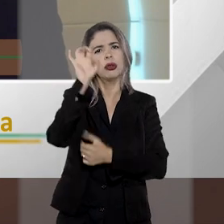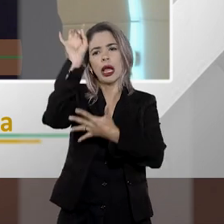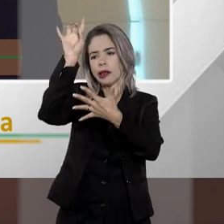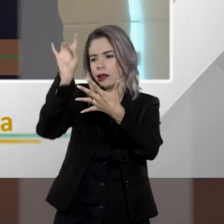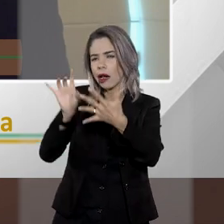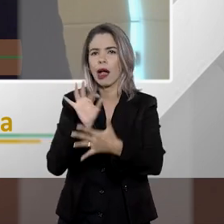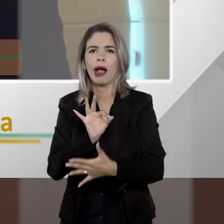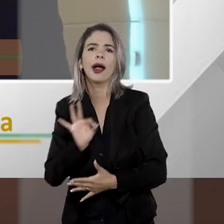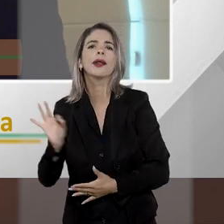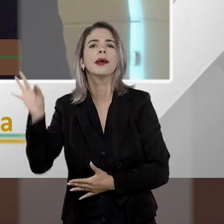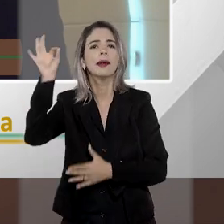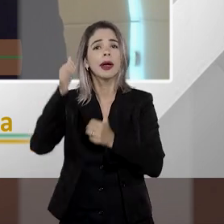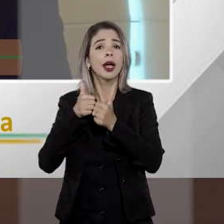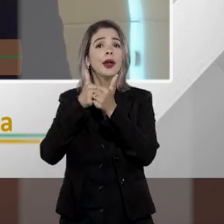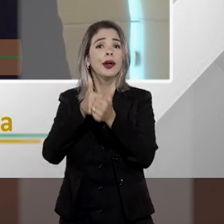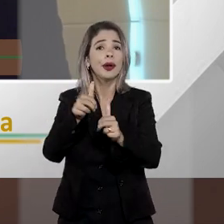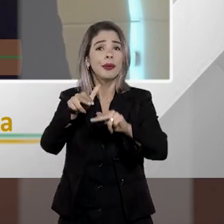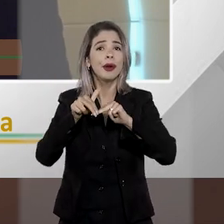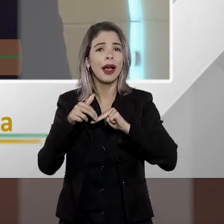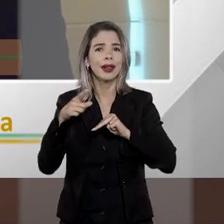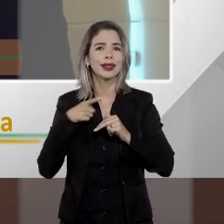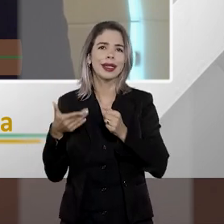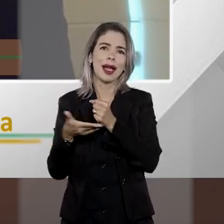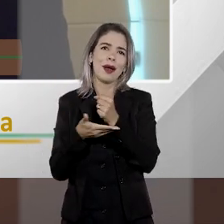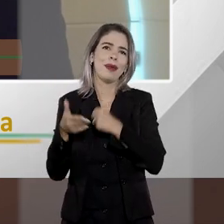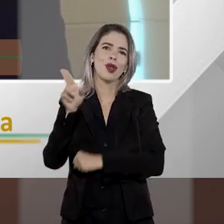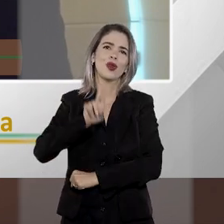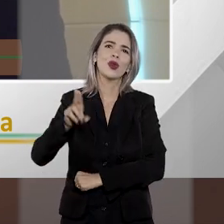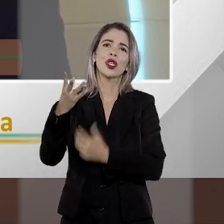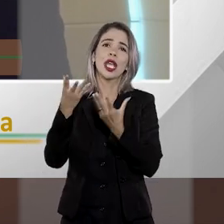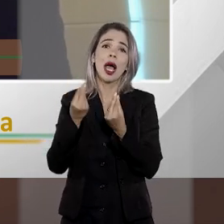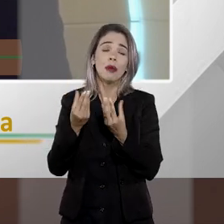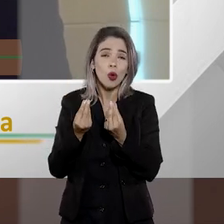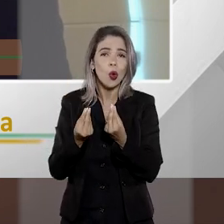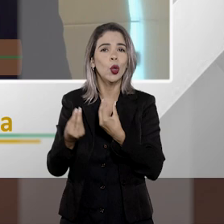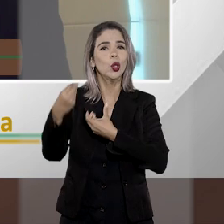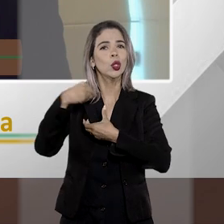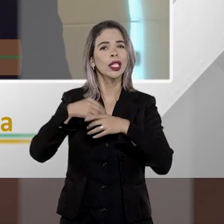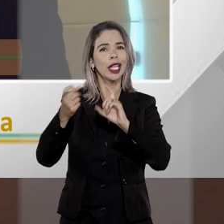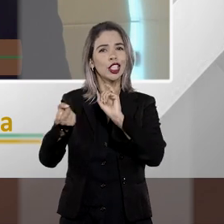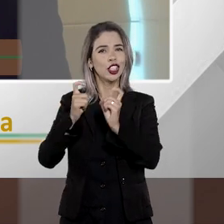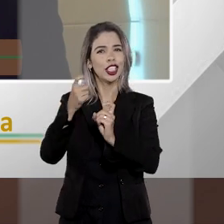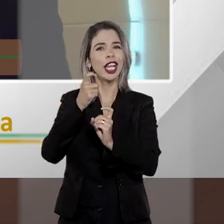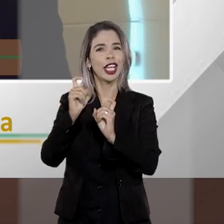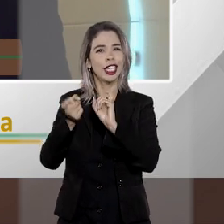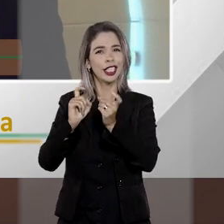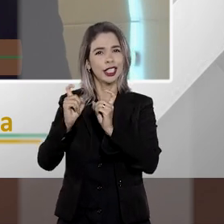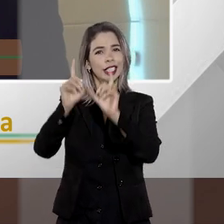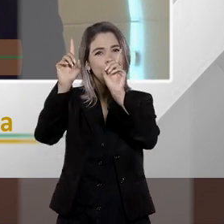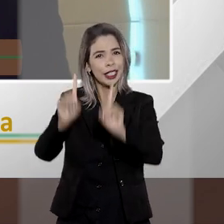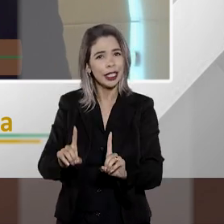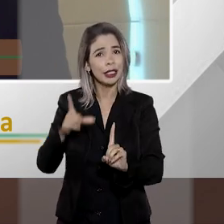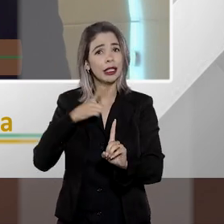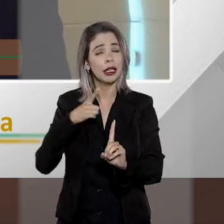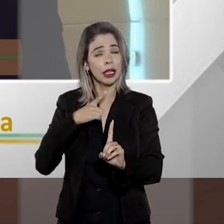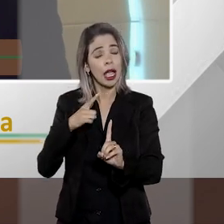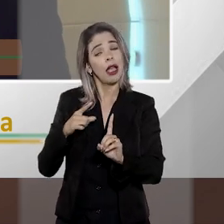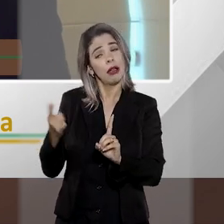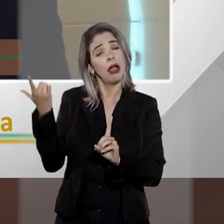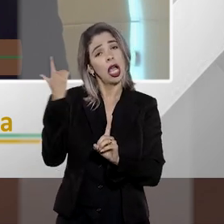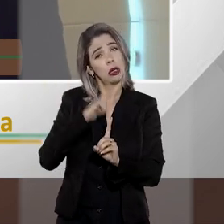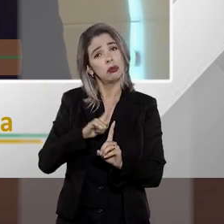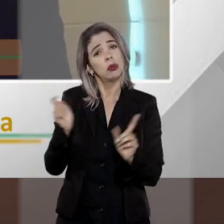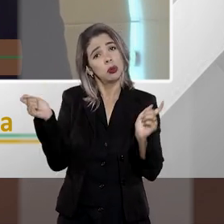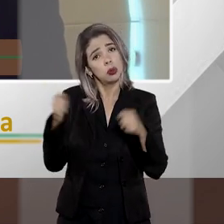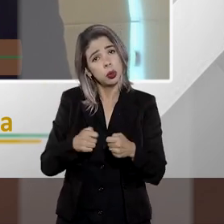ao monitoramento eletrônico, até em virtude de um princípio que é muito usado ali no direito administrativo, né, na área estatal, que é o princípio da reserva do